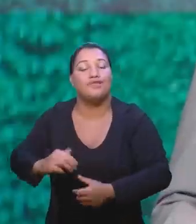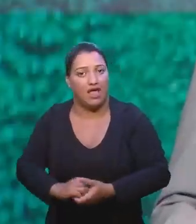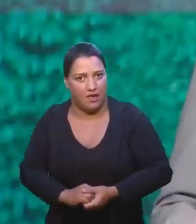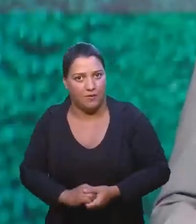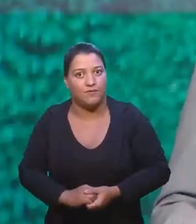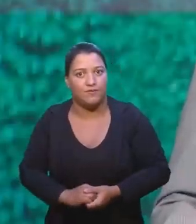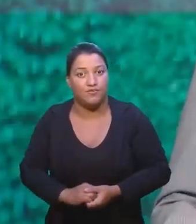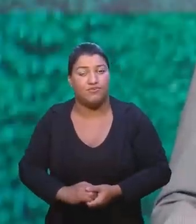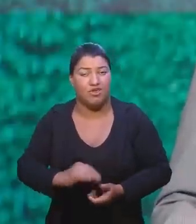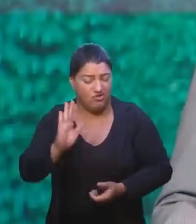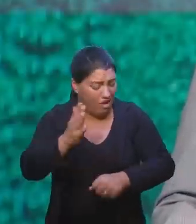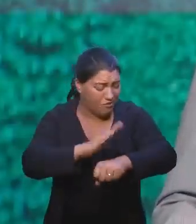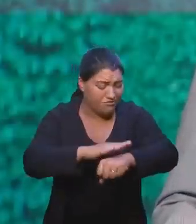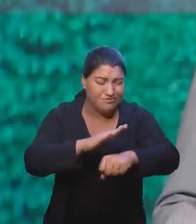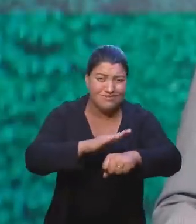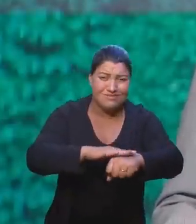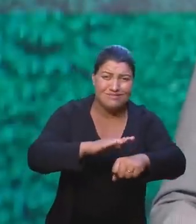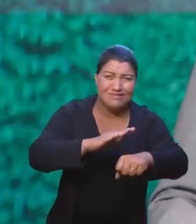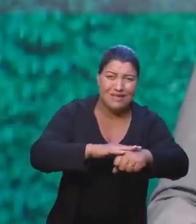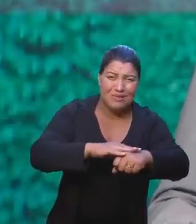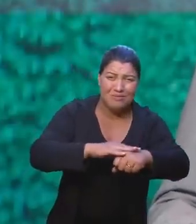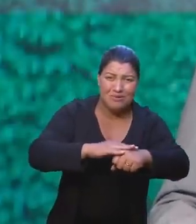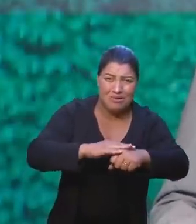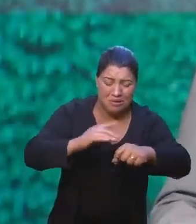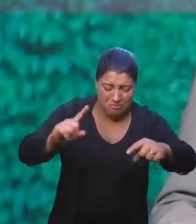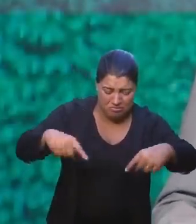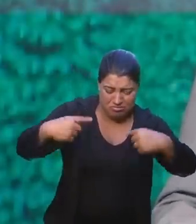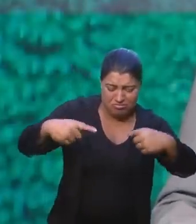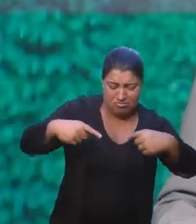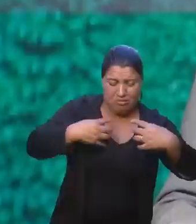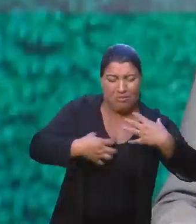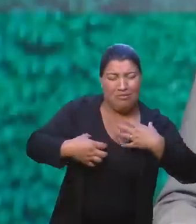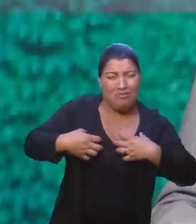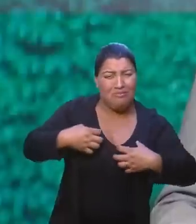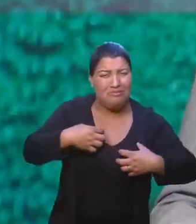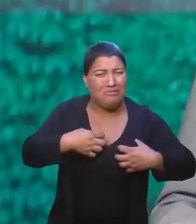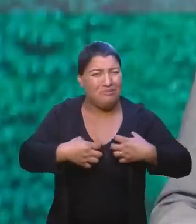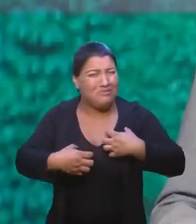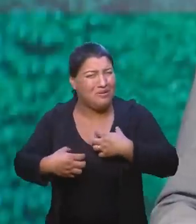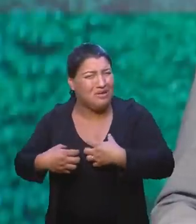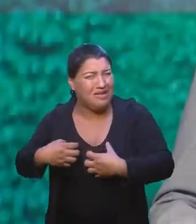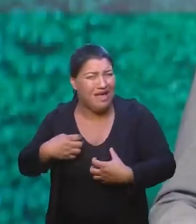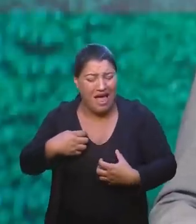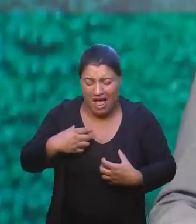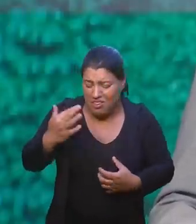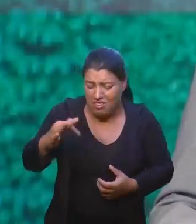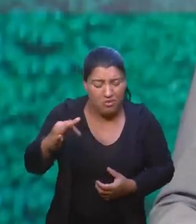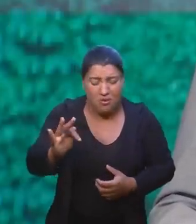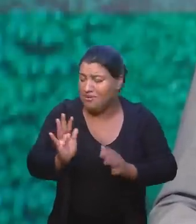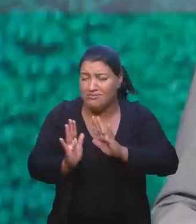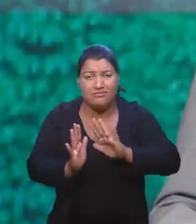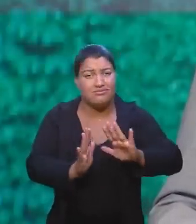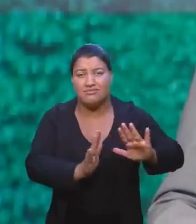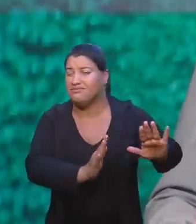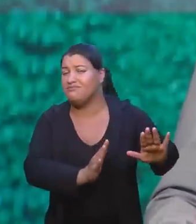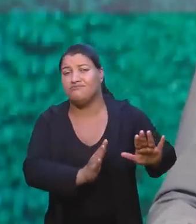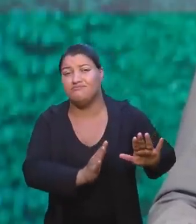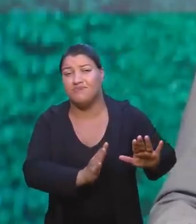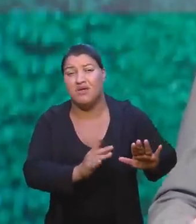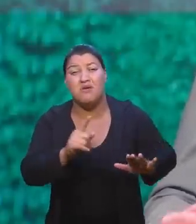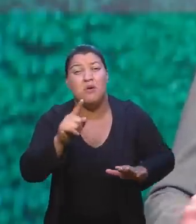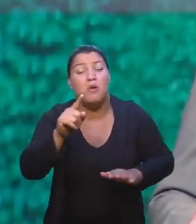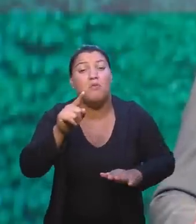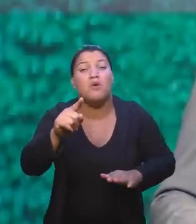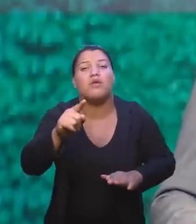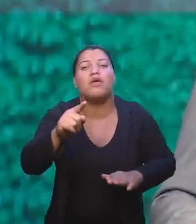já passou o tempo dessas provas cruéis. Os sacrifícios sangrentos, as torturas, as fogueiras, não mais se renovarão.